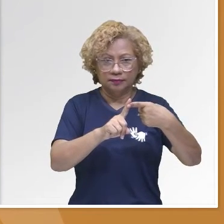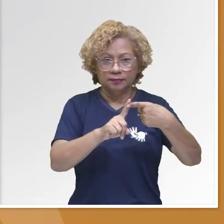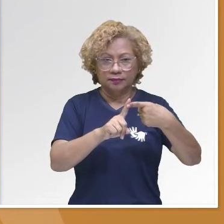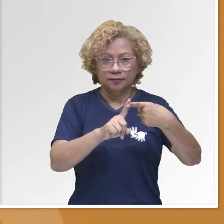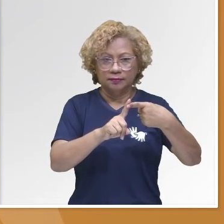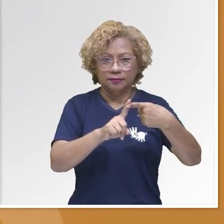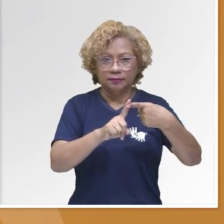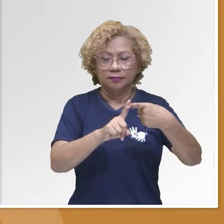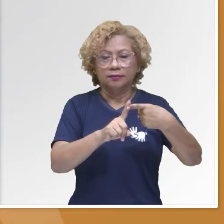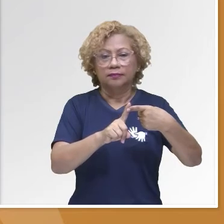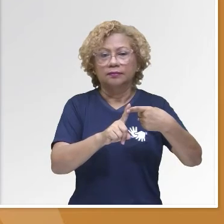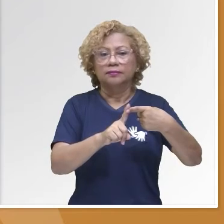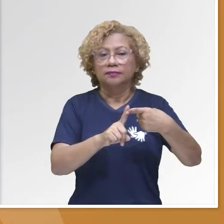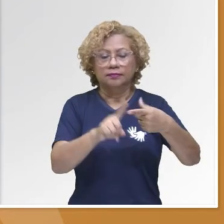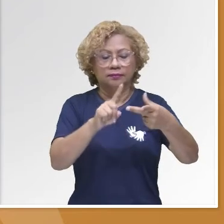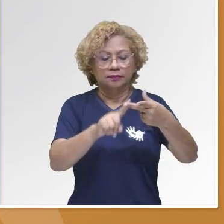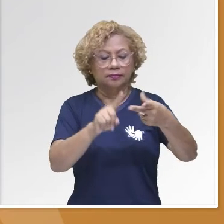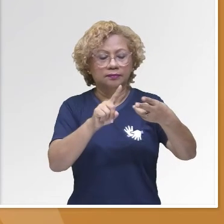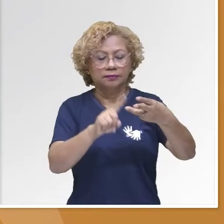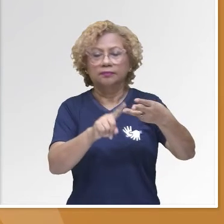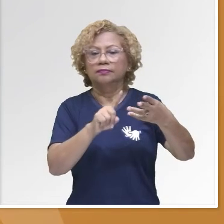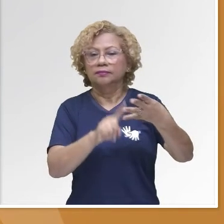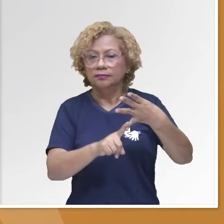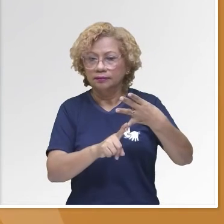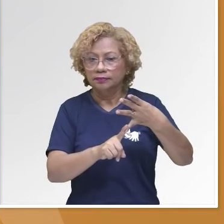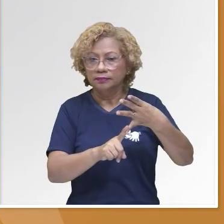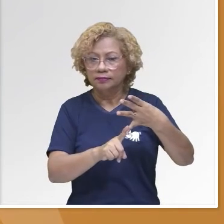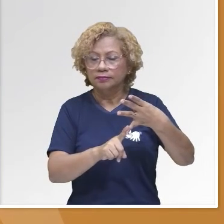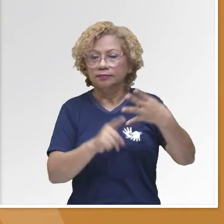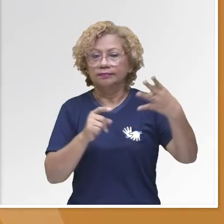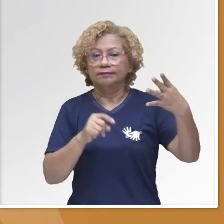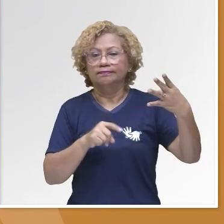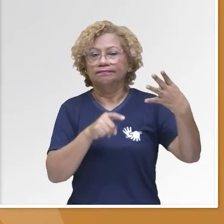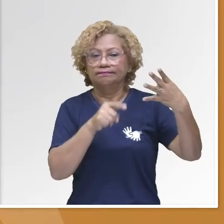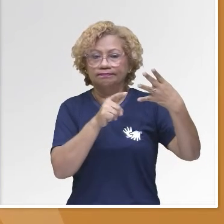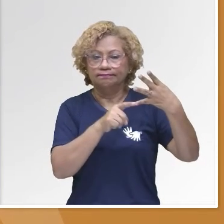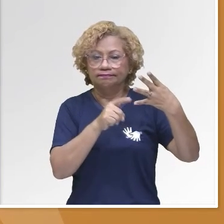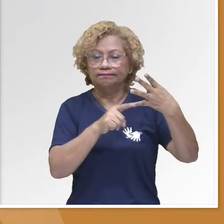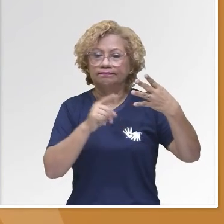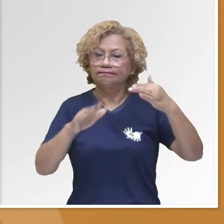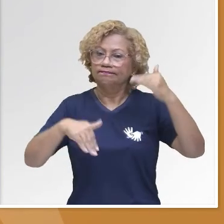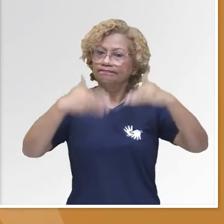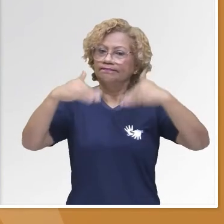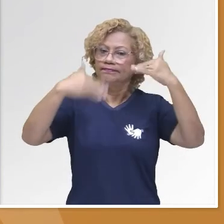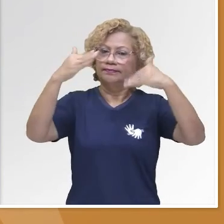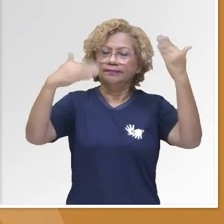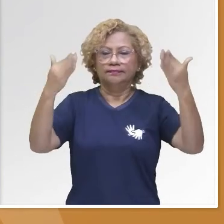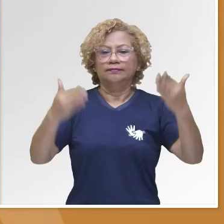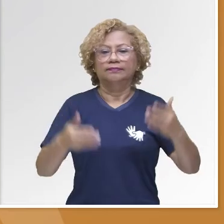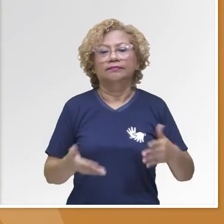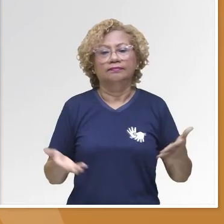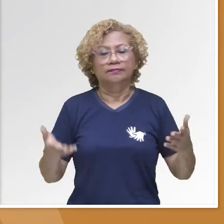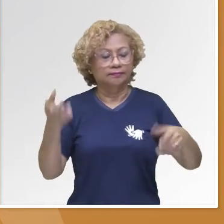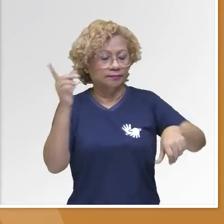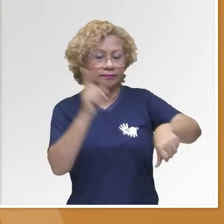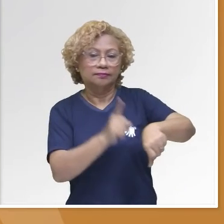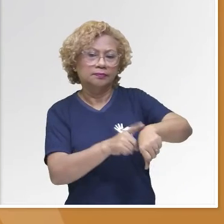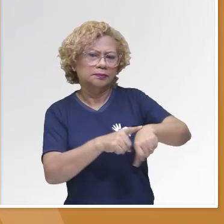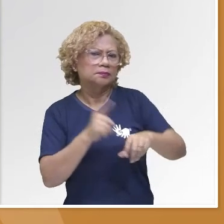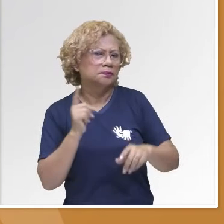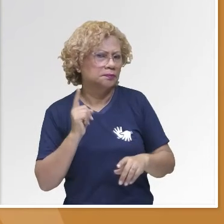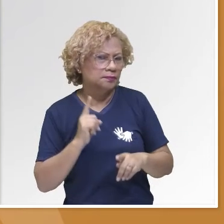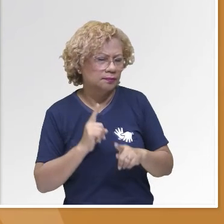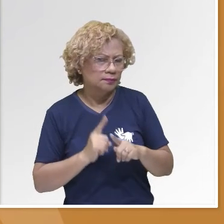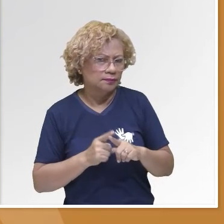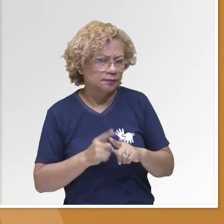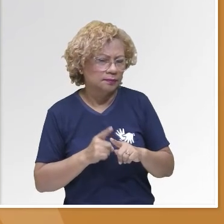e Monetária. É o estágio mais avançado de um bloco econômico até o momento. Por quê? Com